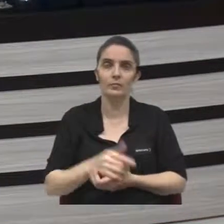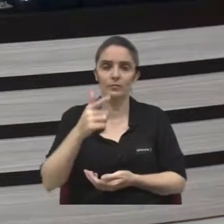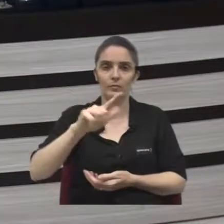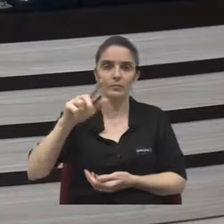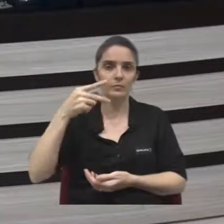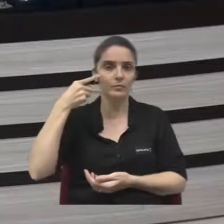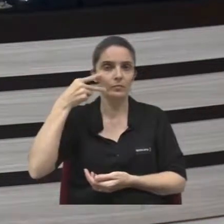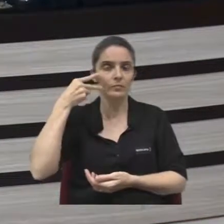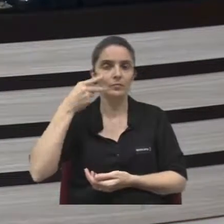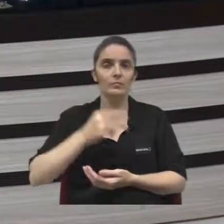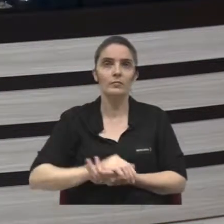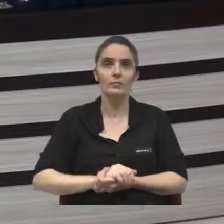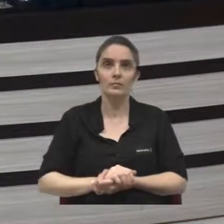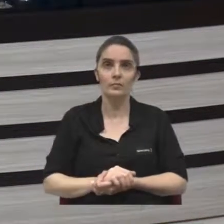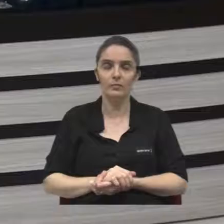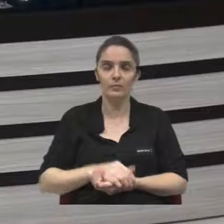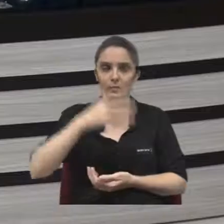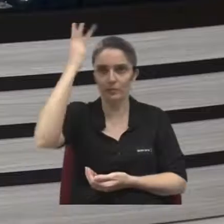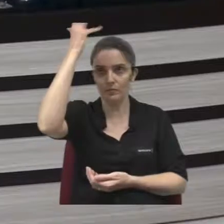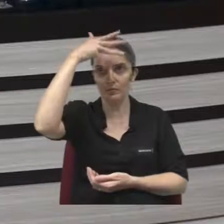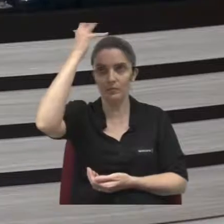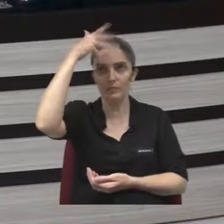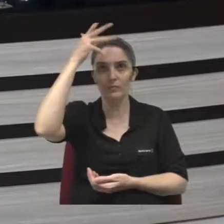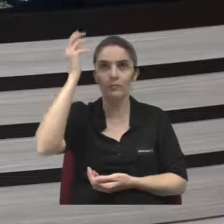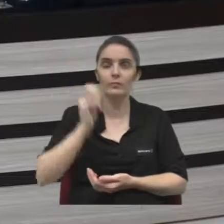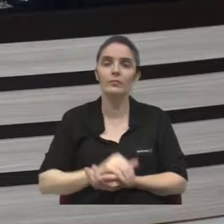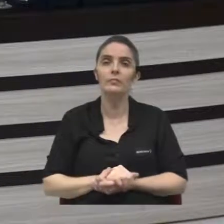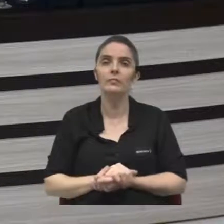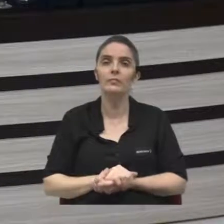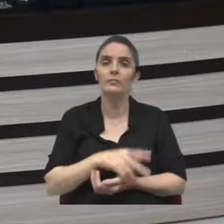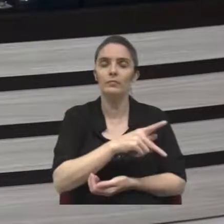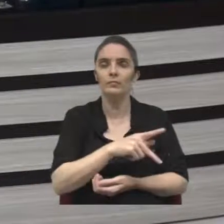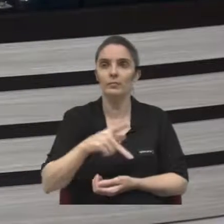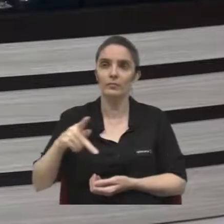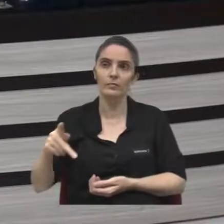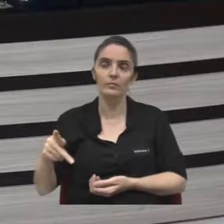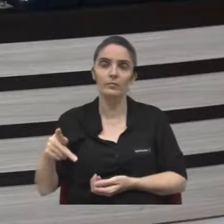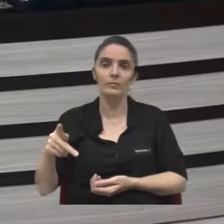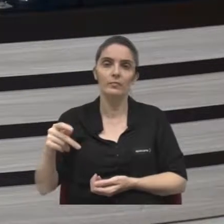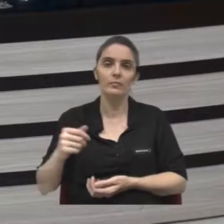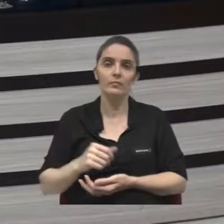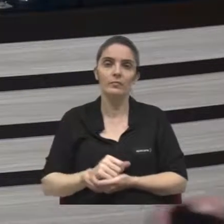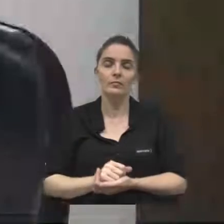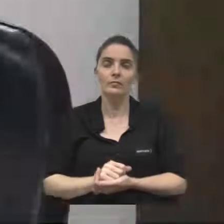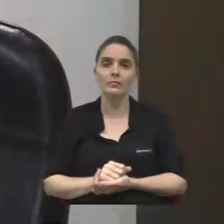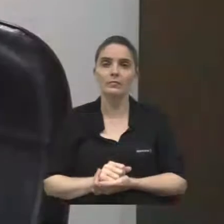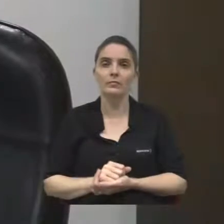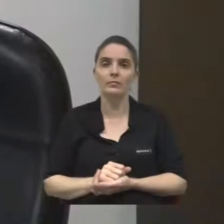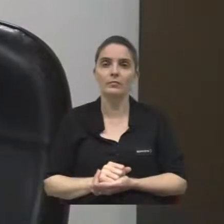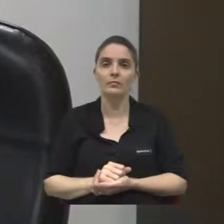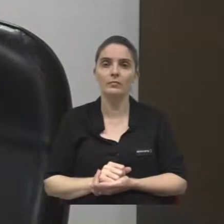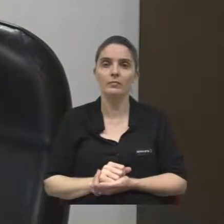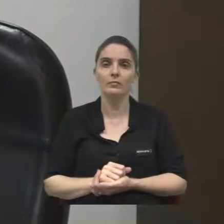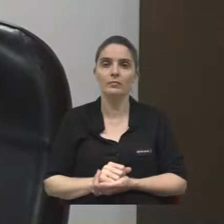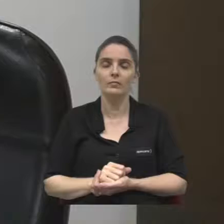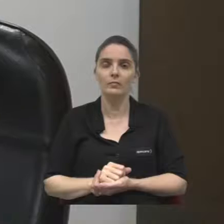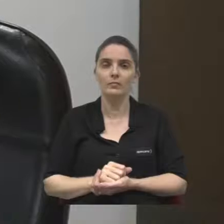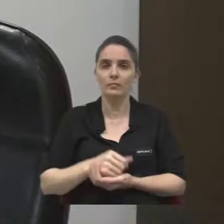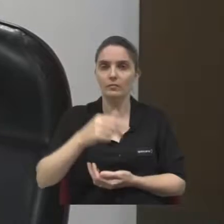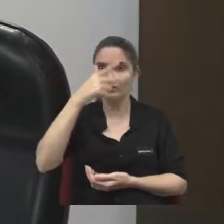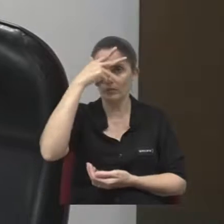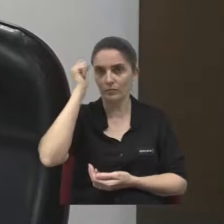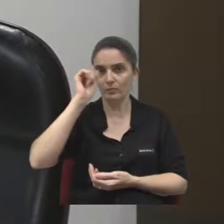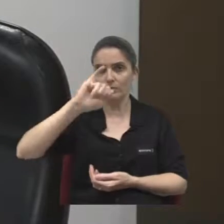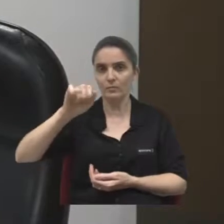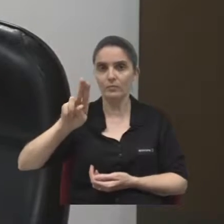discutir. Vereadora Érica Tanque. Senhor presidente, prefeito Jurandir Paixão, sim, tomou o